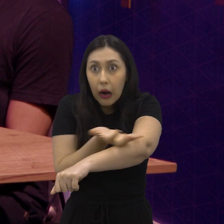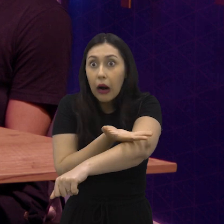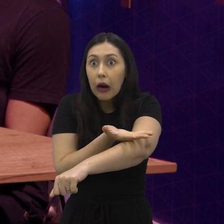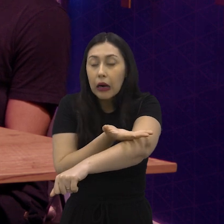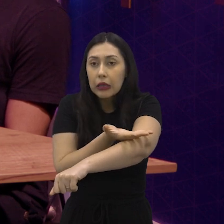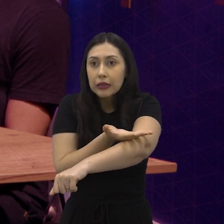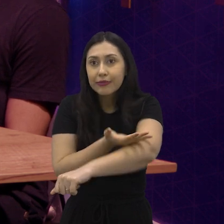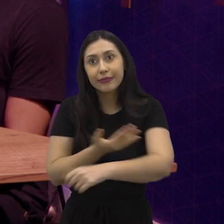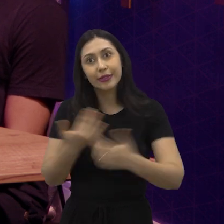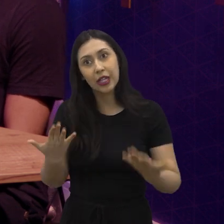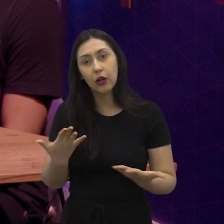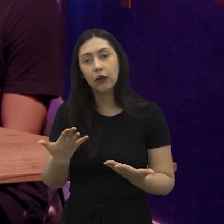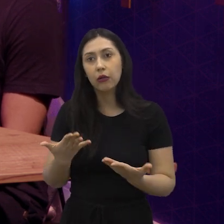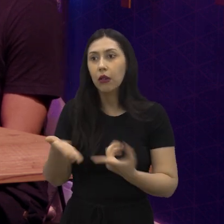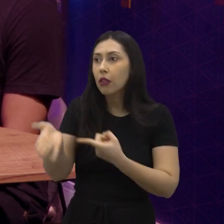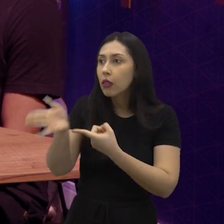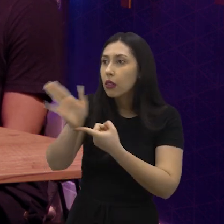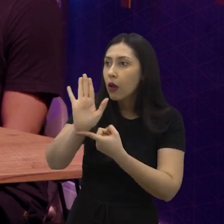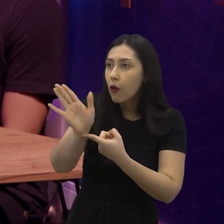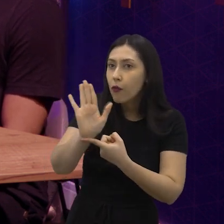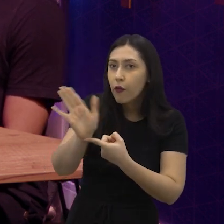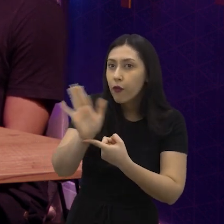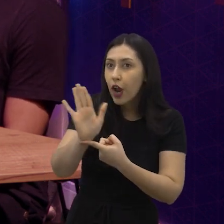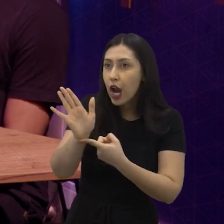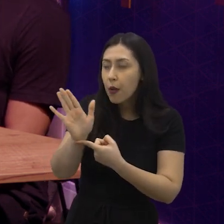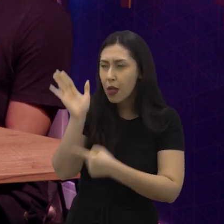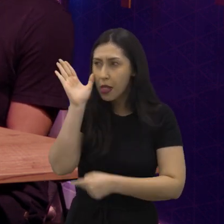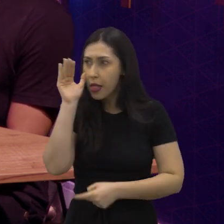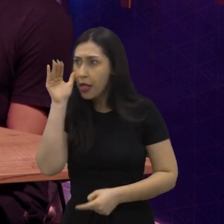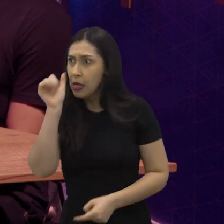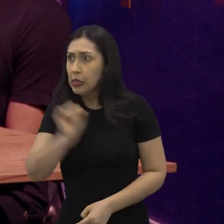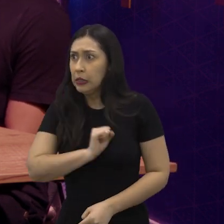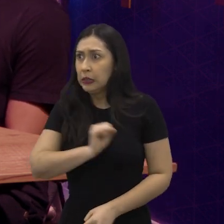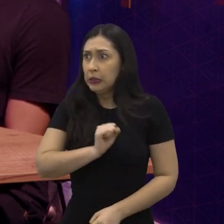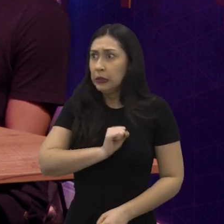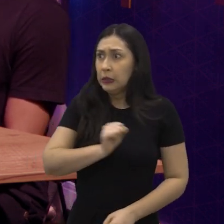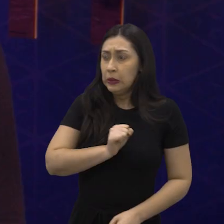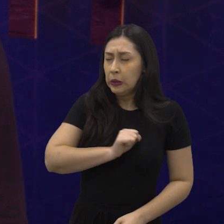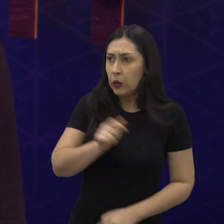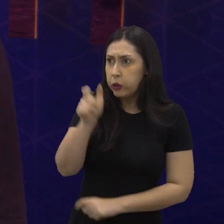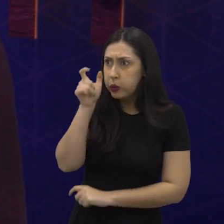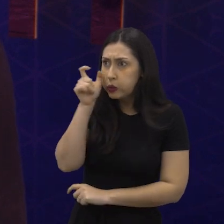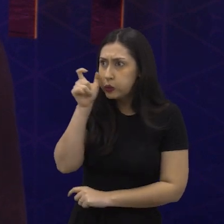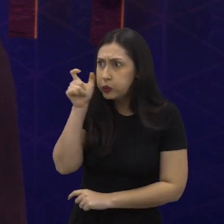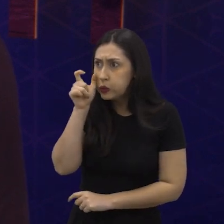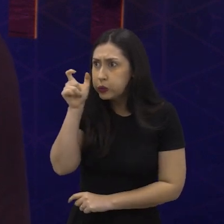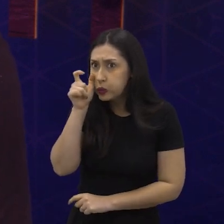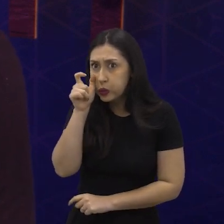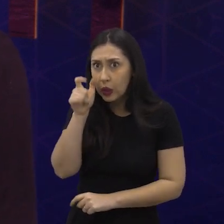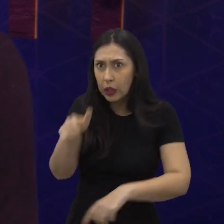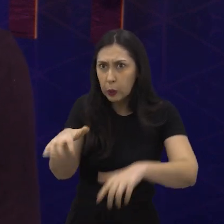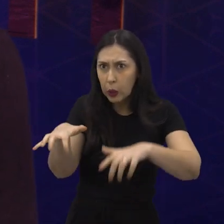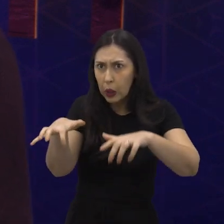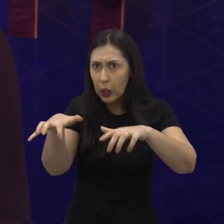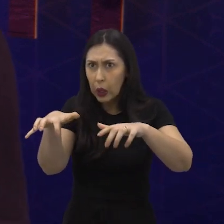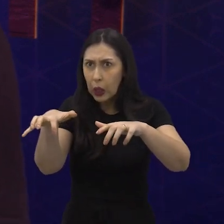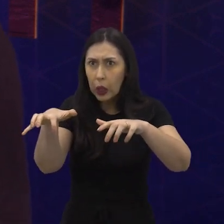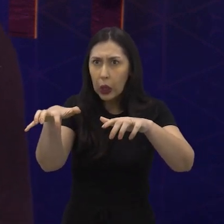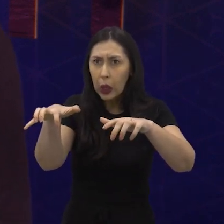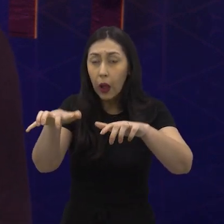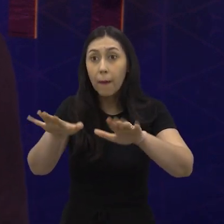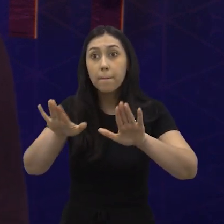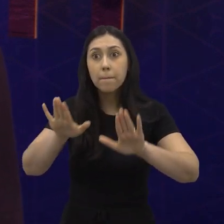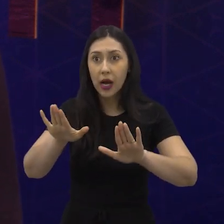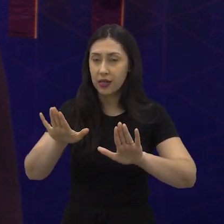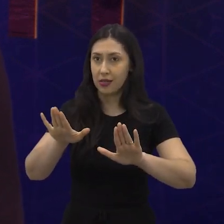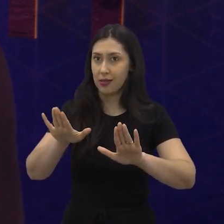gente assiste um filme de suspense, assim, de terror, né? Mas que ele